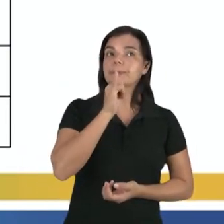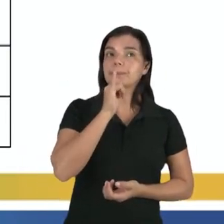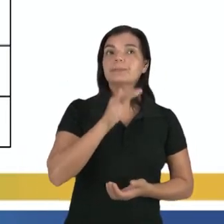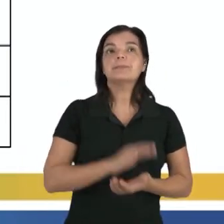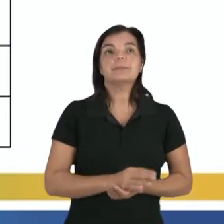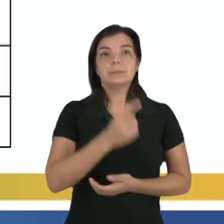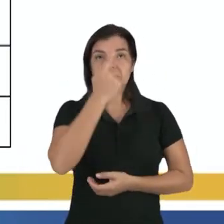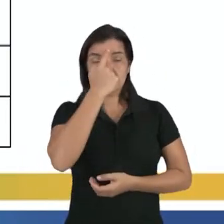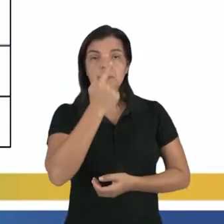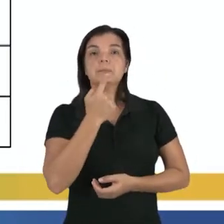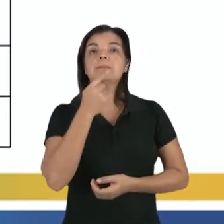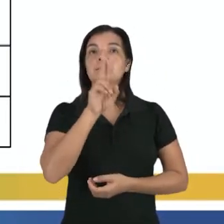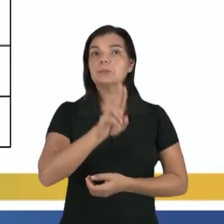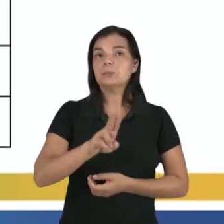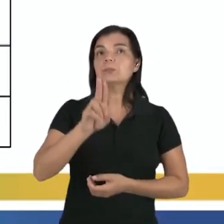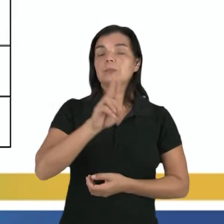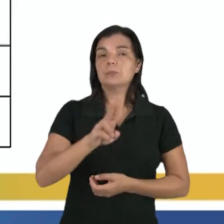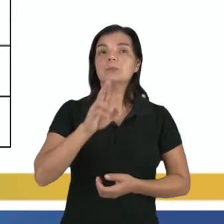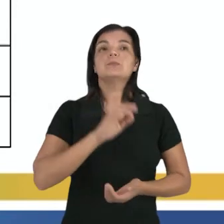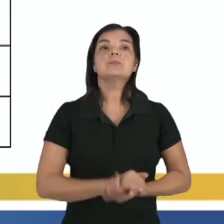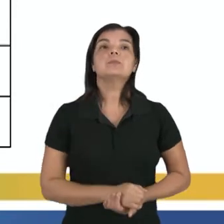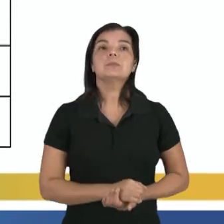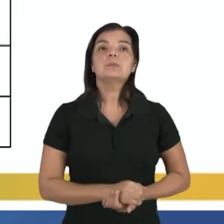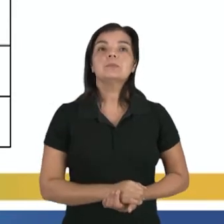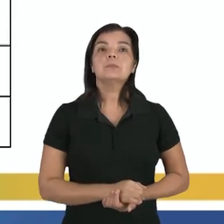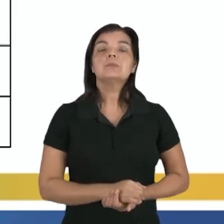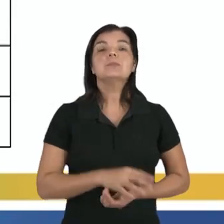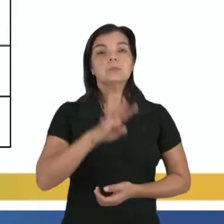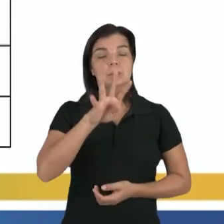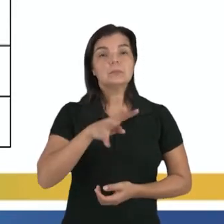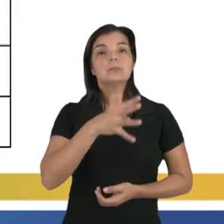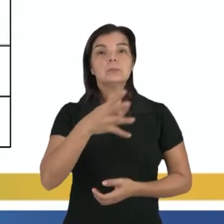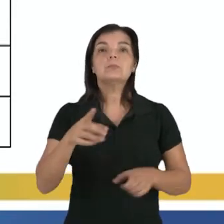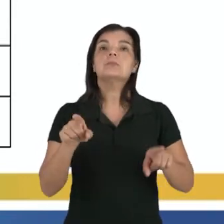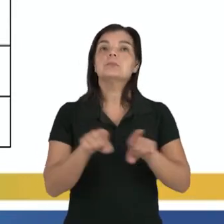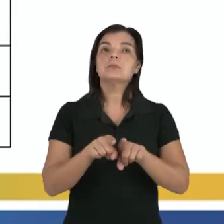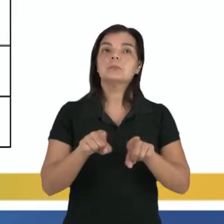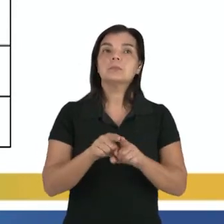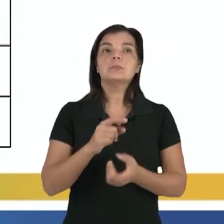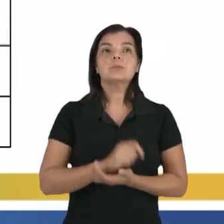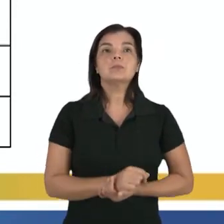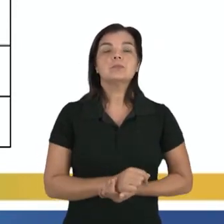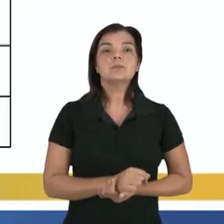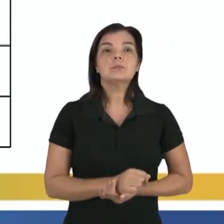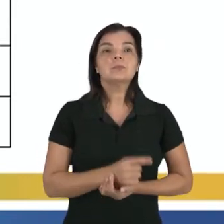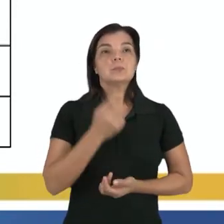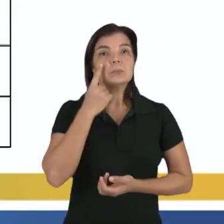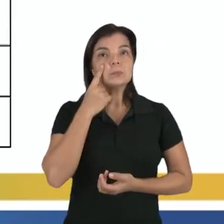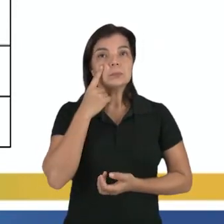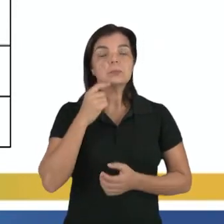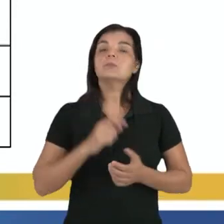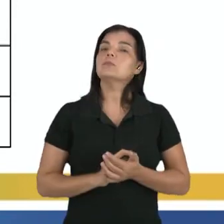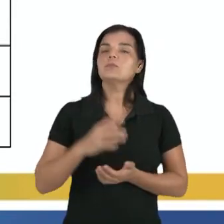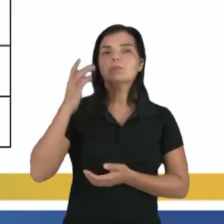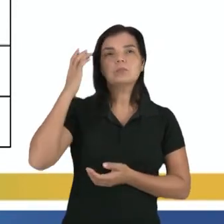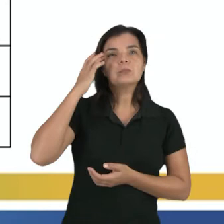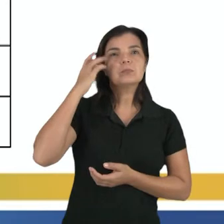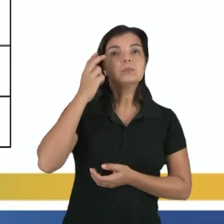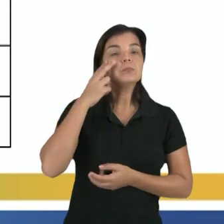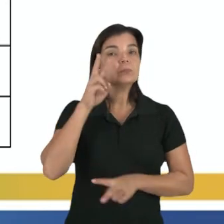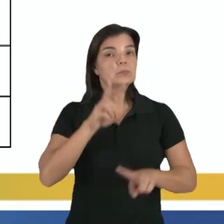desses símbolos sendo usados aqui nesses banners, tá? Aqui vocês podem estar